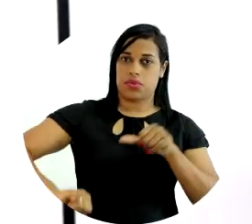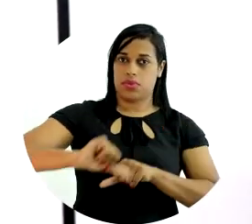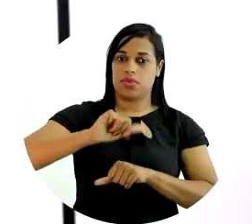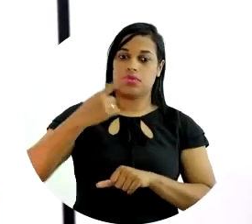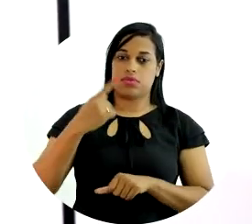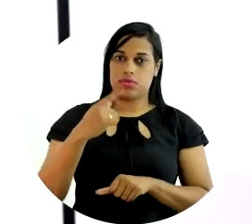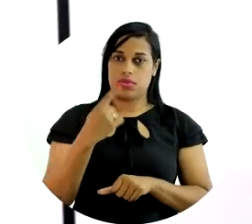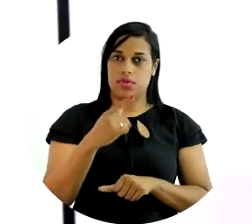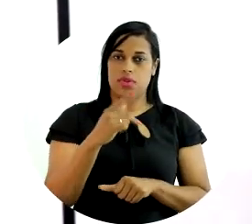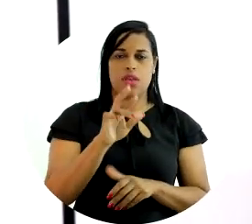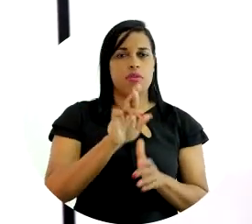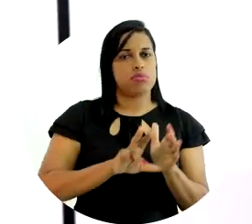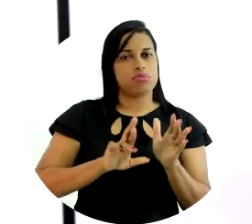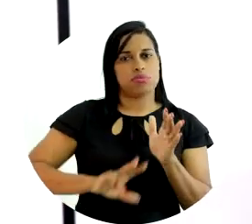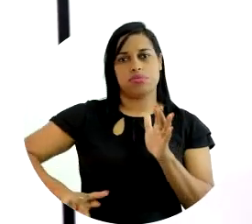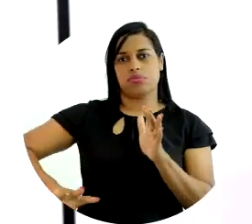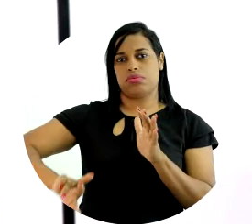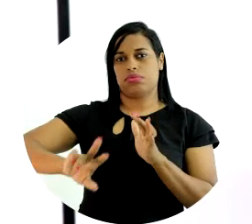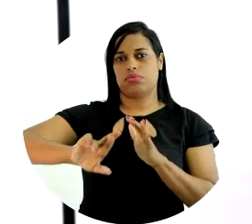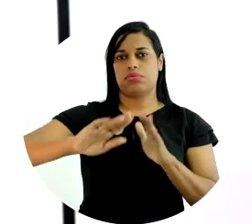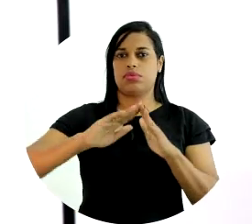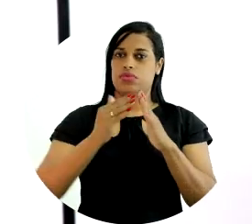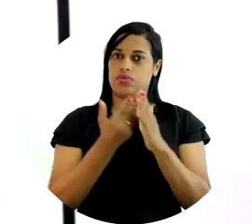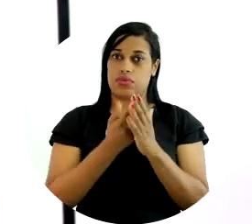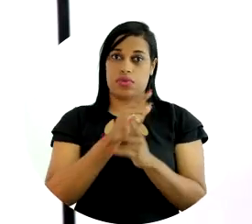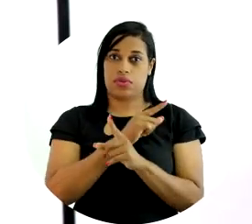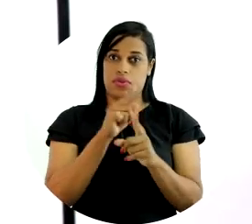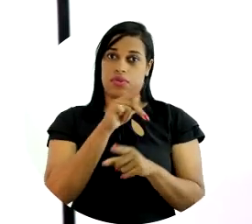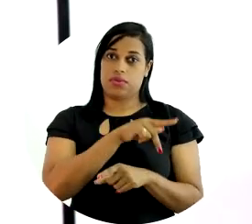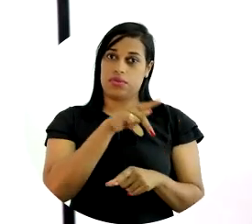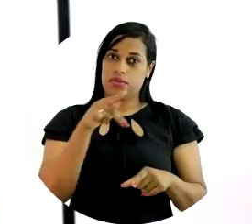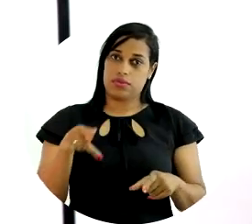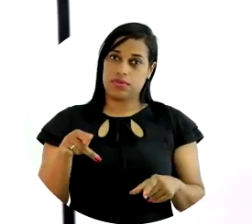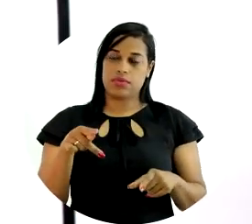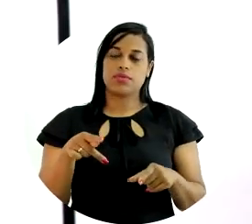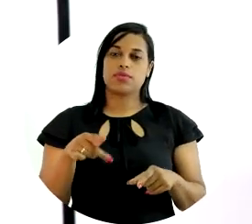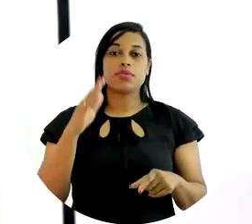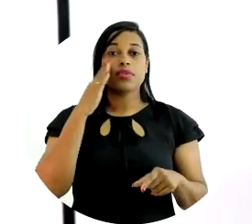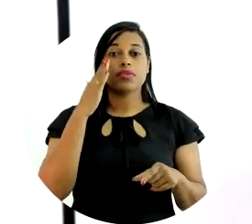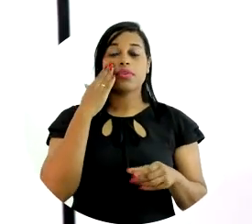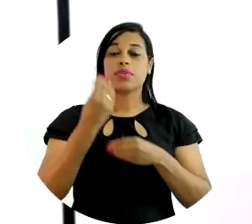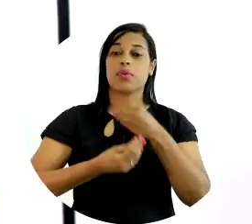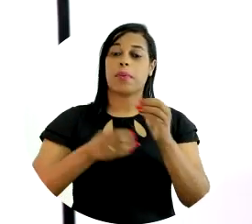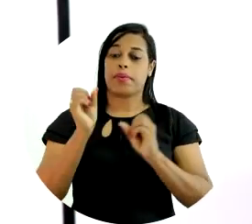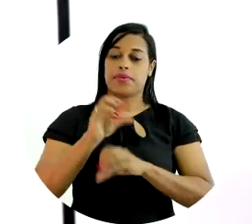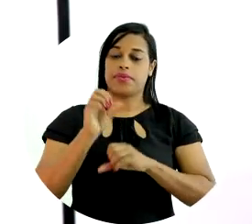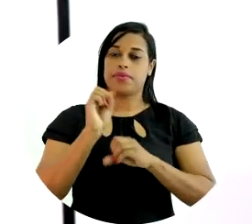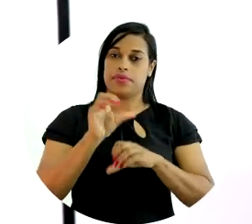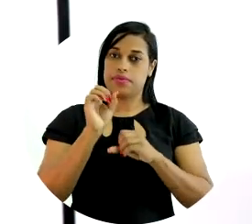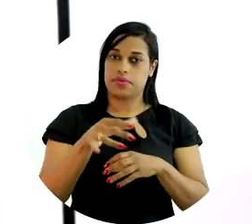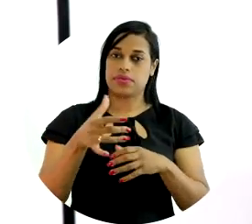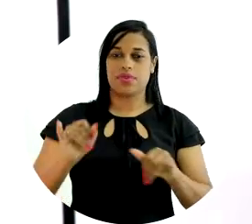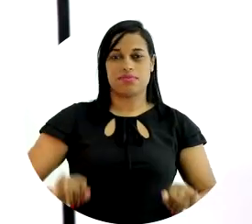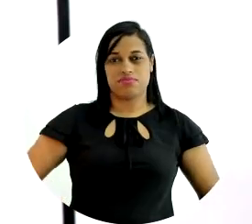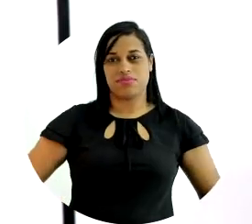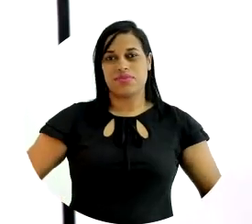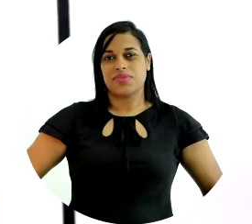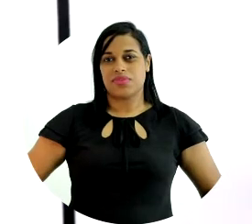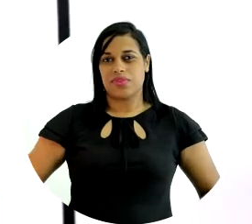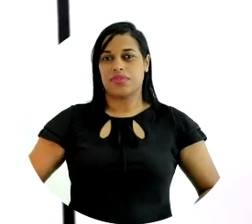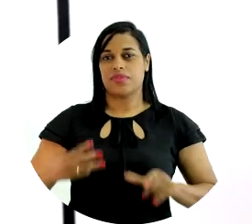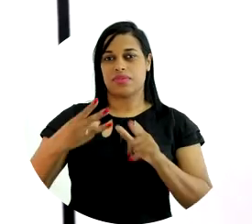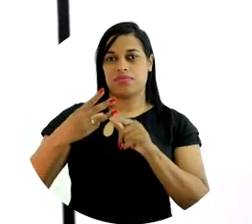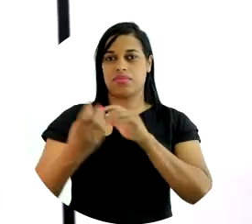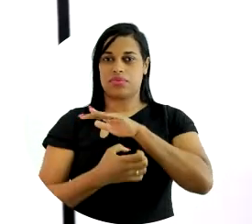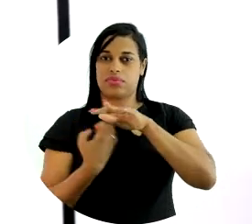mudança na escola que não eram professores educadores passaram a